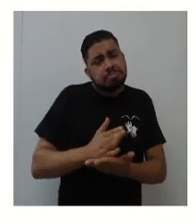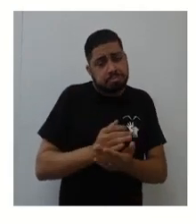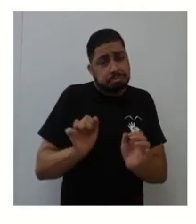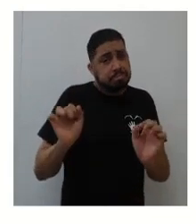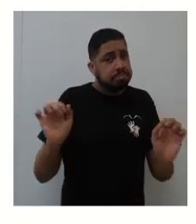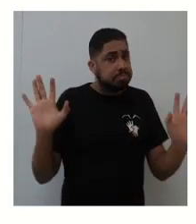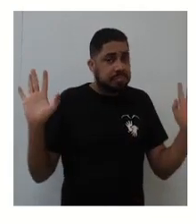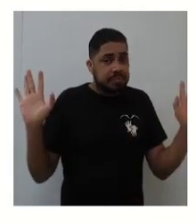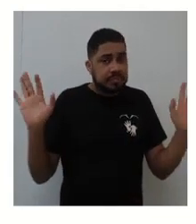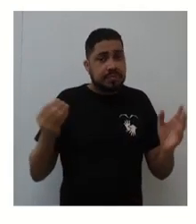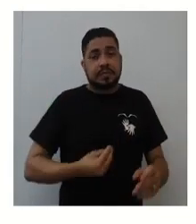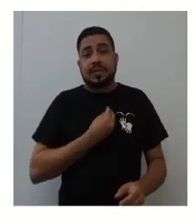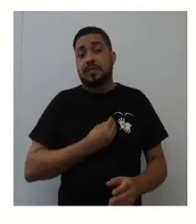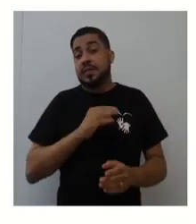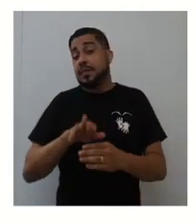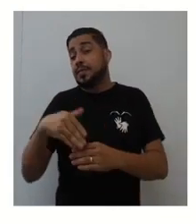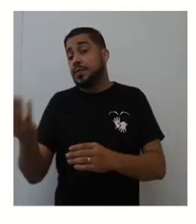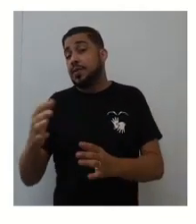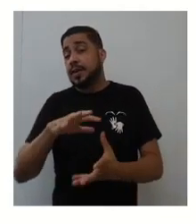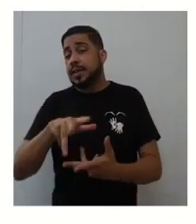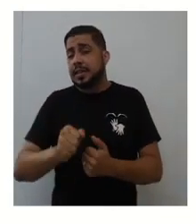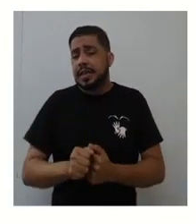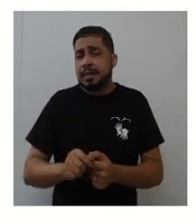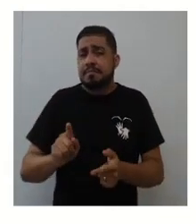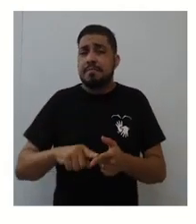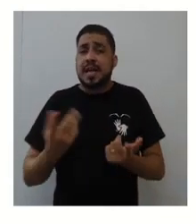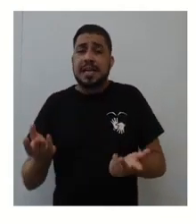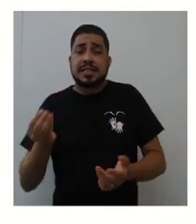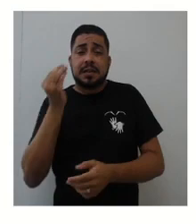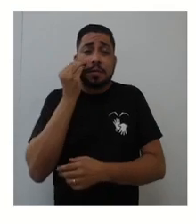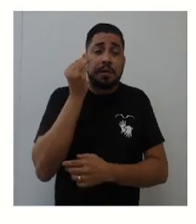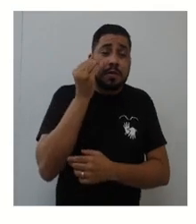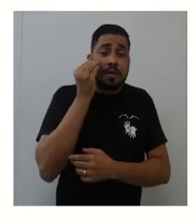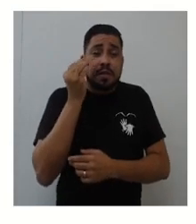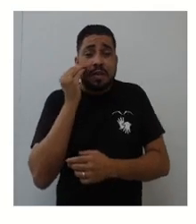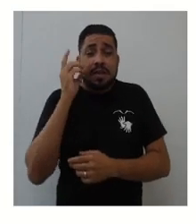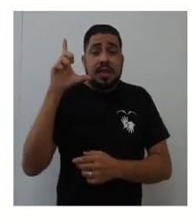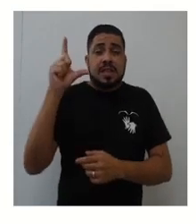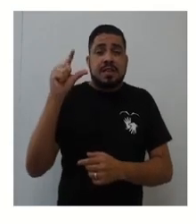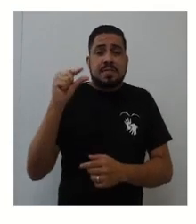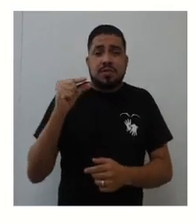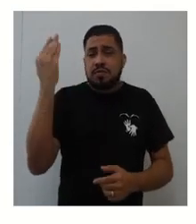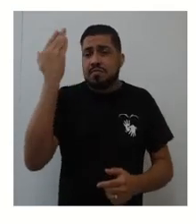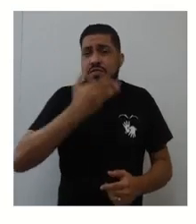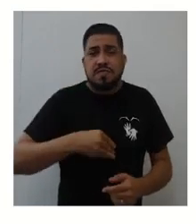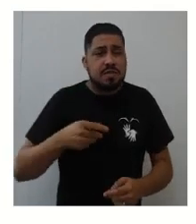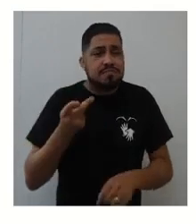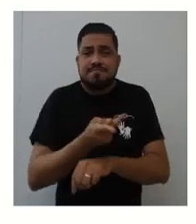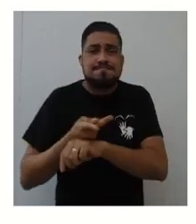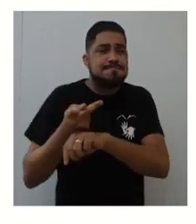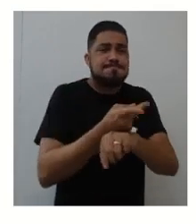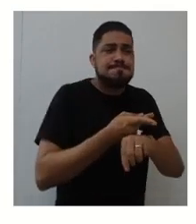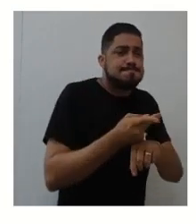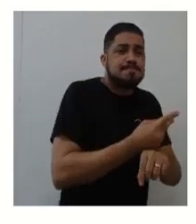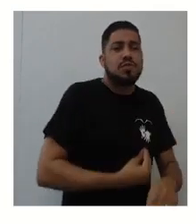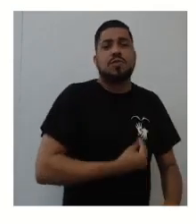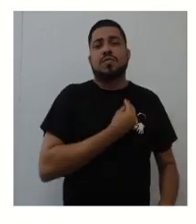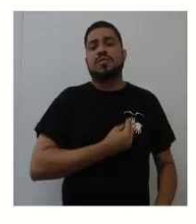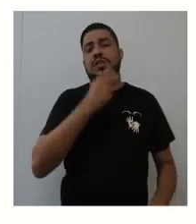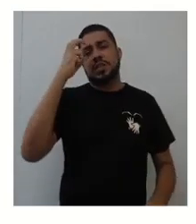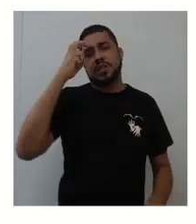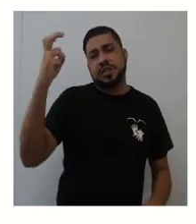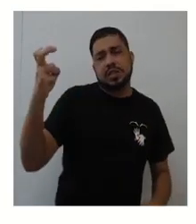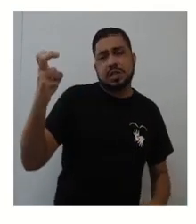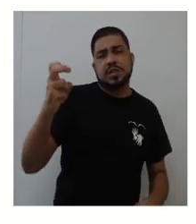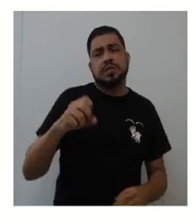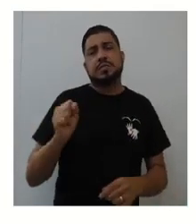da Terra. Só que as probabilidades diminuem quando procuramos por vida inteligente, conta Samuel